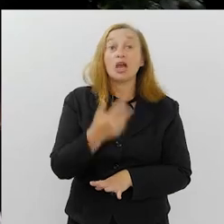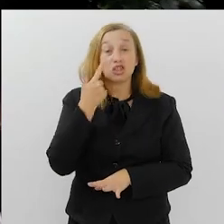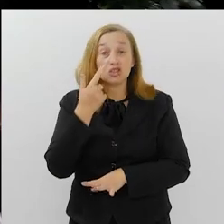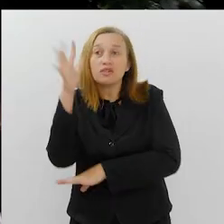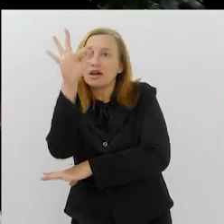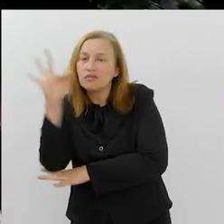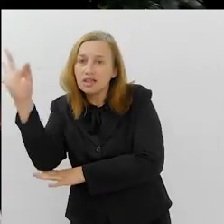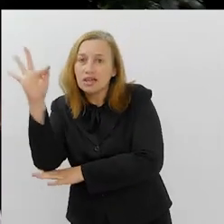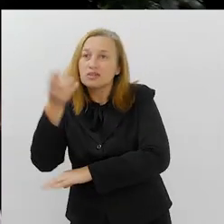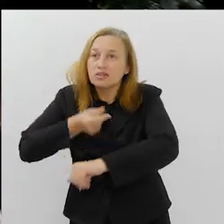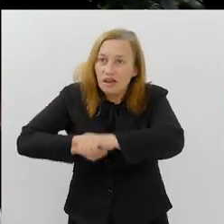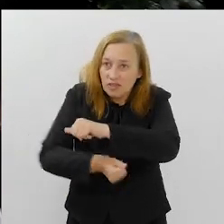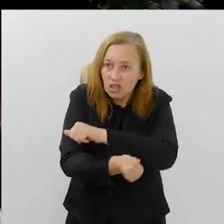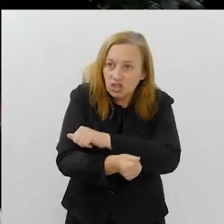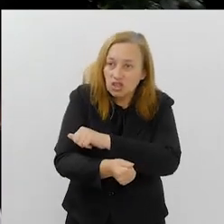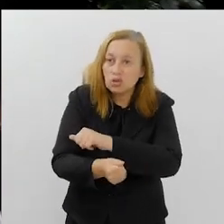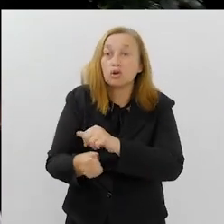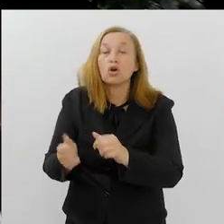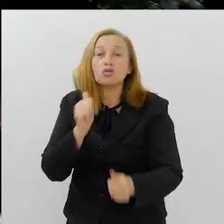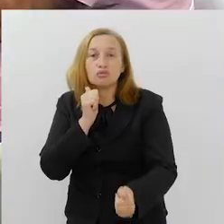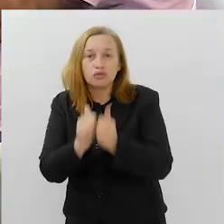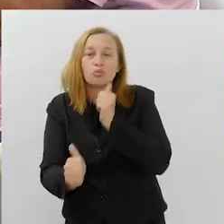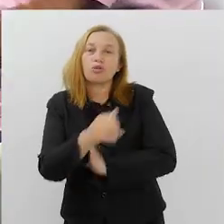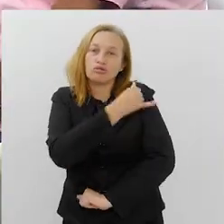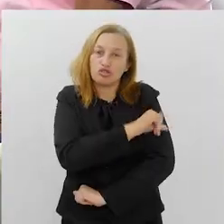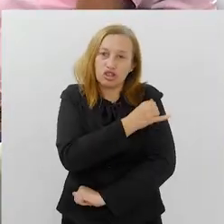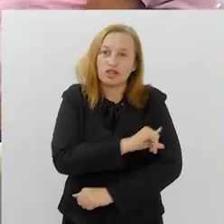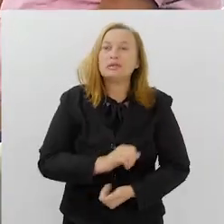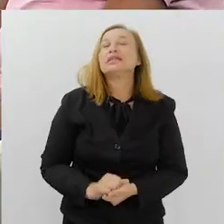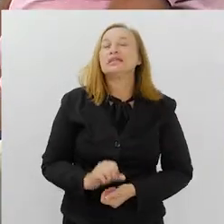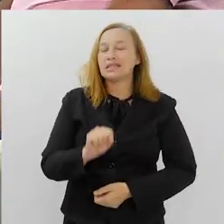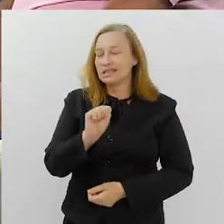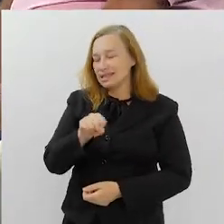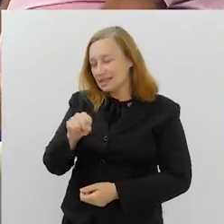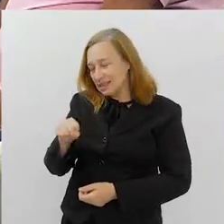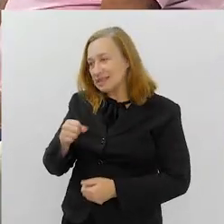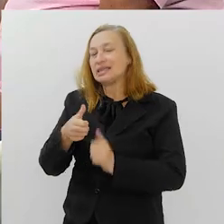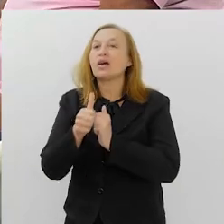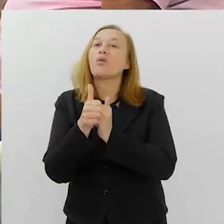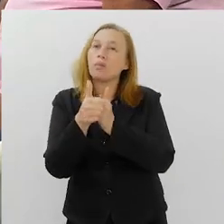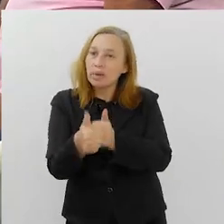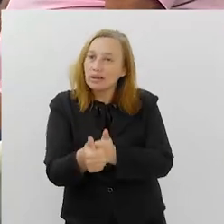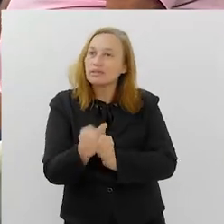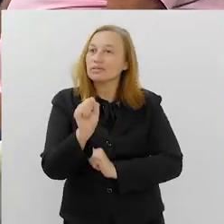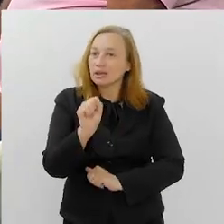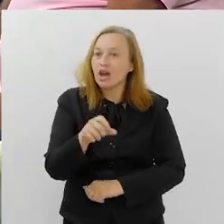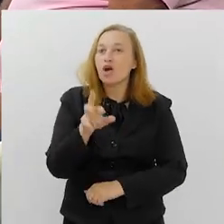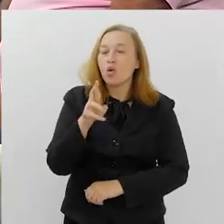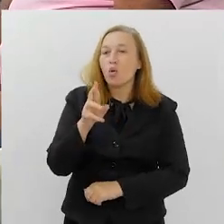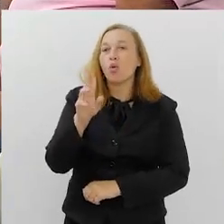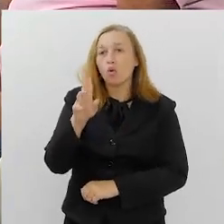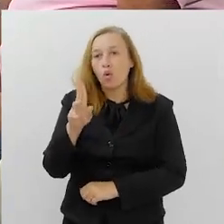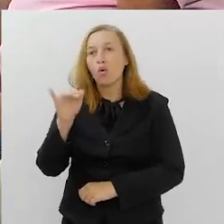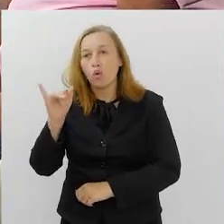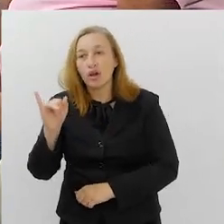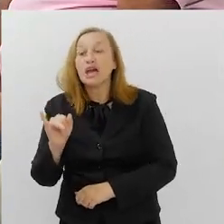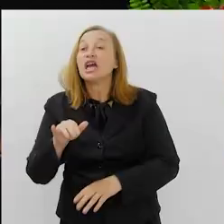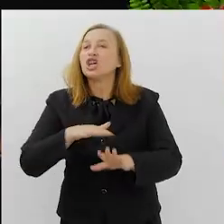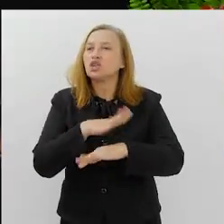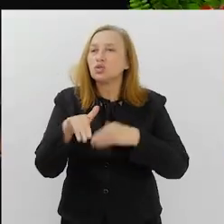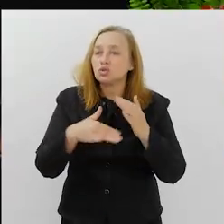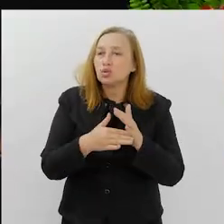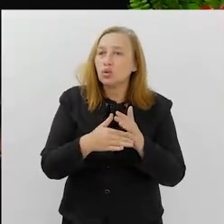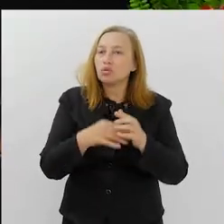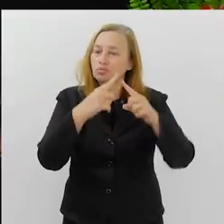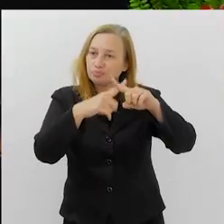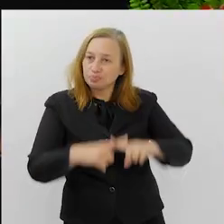está investindo na arbitragem do futebol do Rio de Janeiro, PV. Sim, a gente tem acompanhado, né, Rui? Em todos os campeonatos